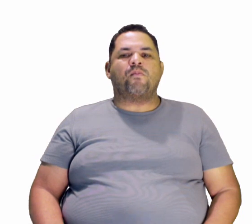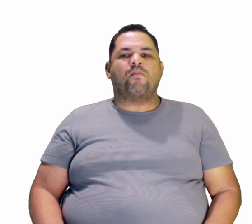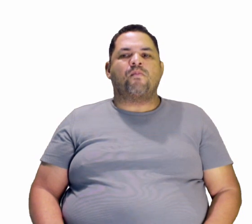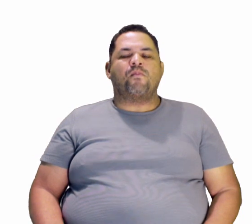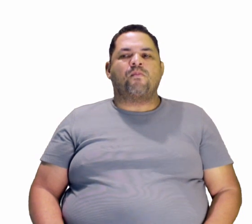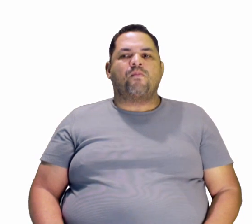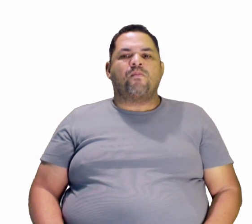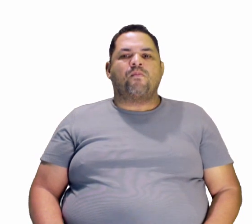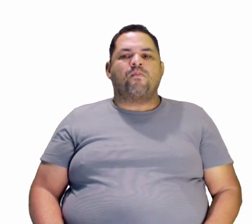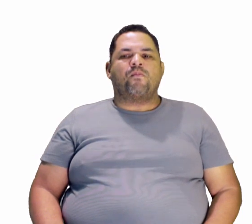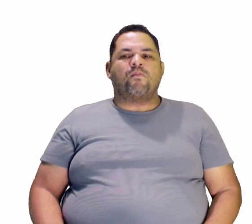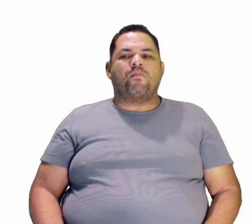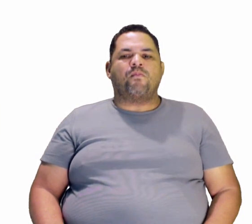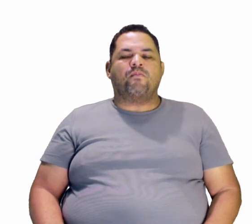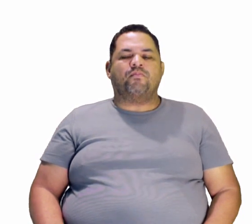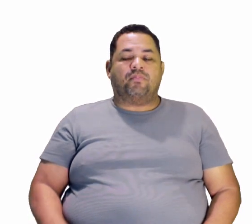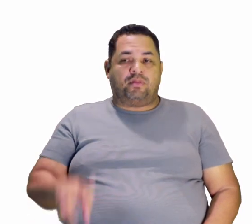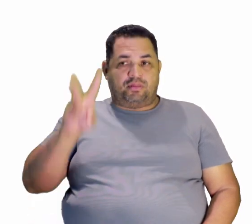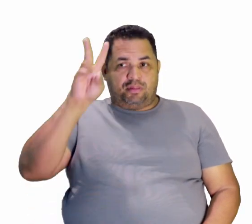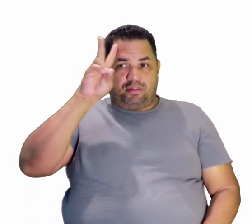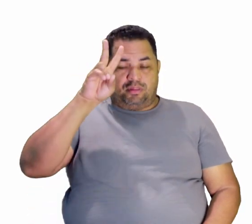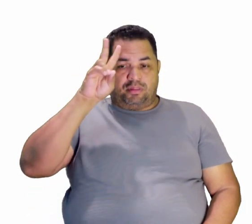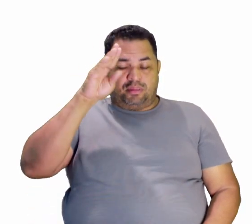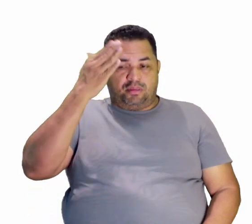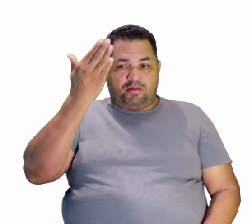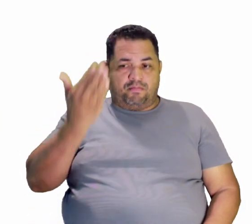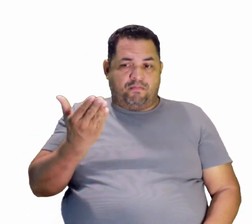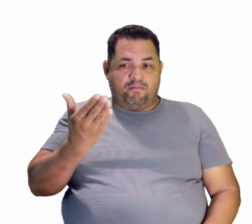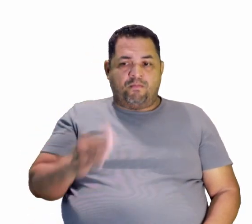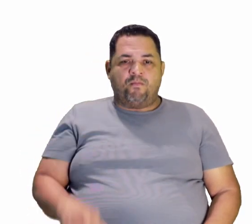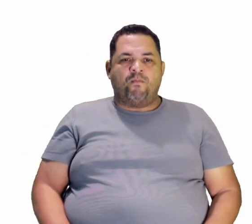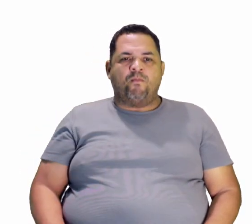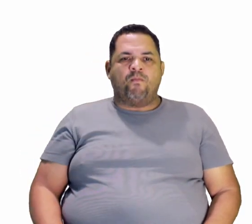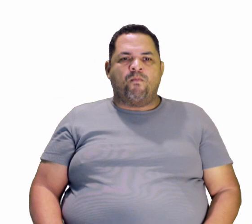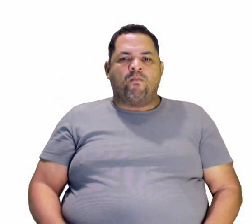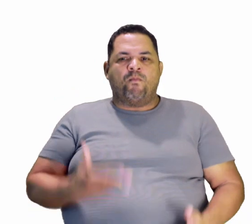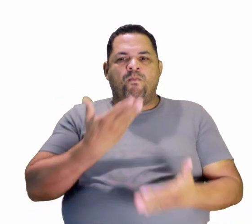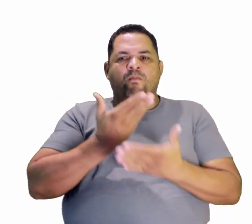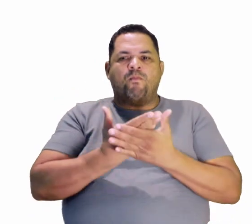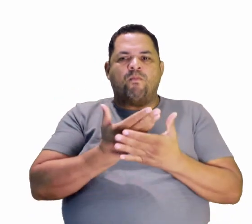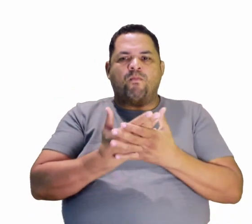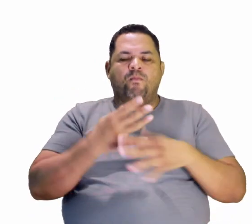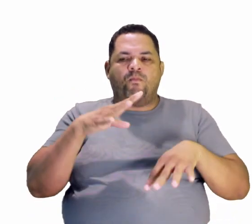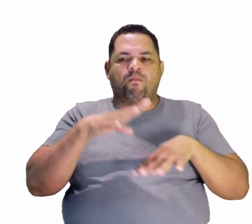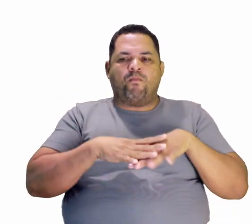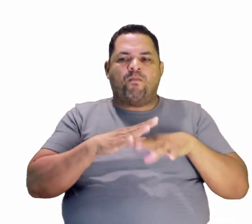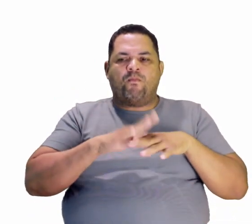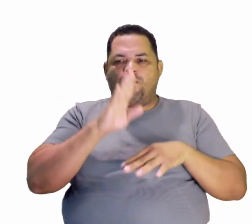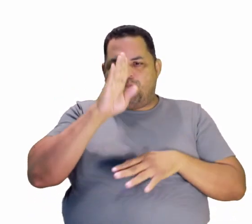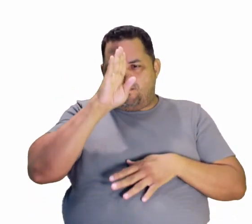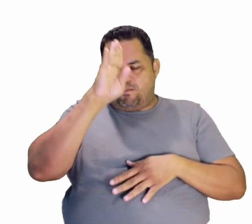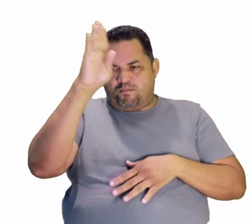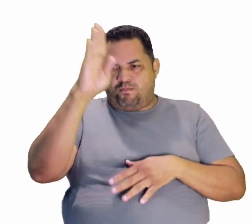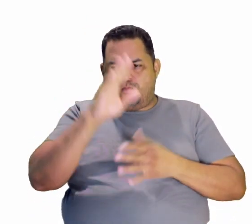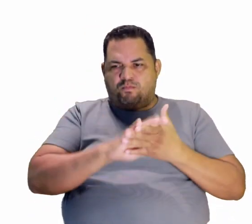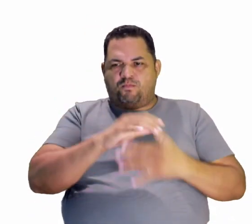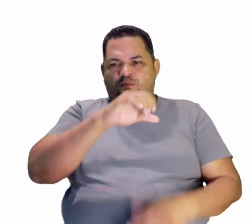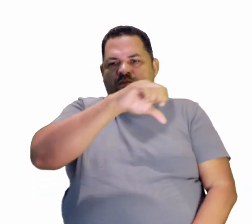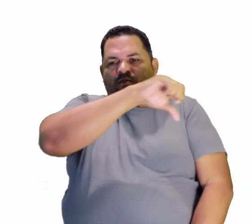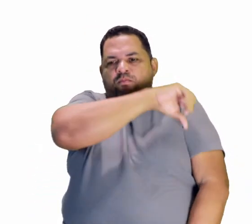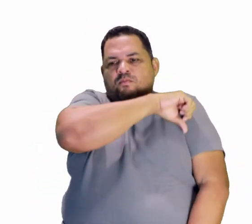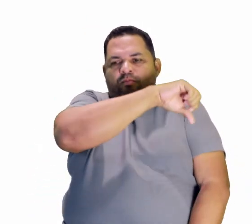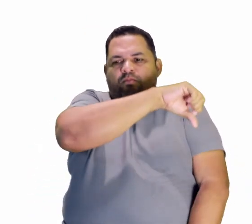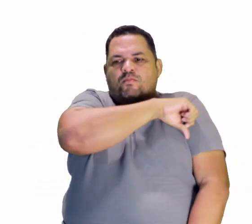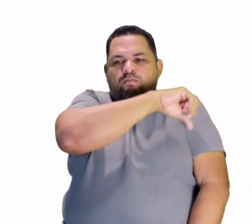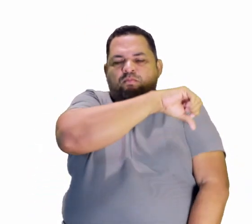Bem fácil, né? Só lembrar da nossa aulas de matemática, fundamental, né? Nono ano já tem isso